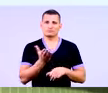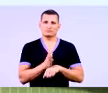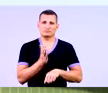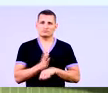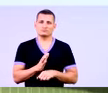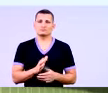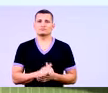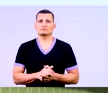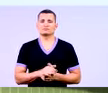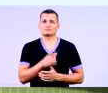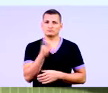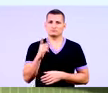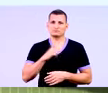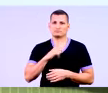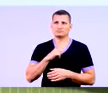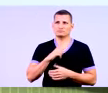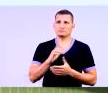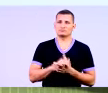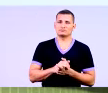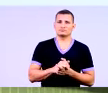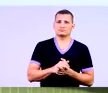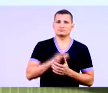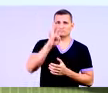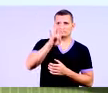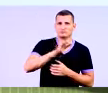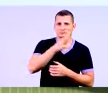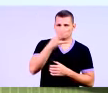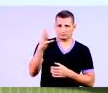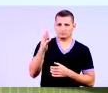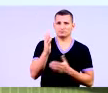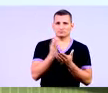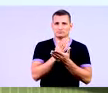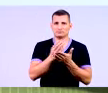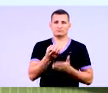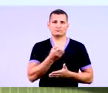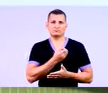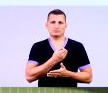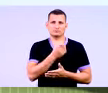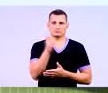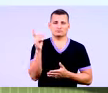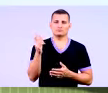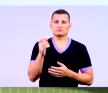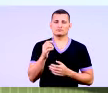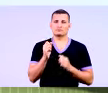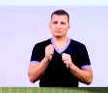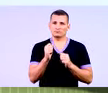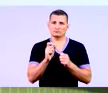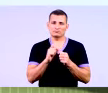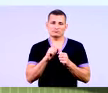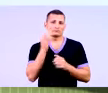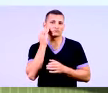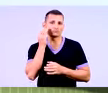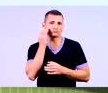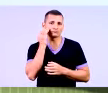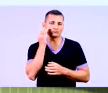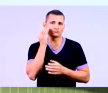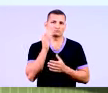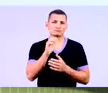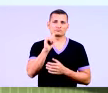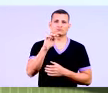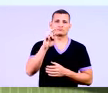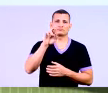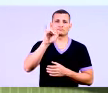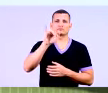vocês vão ter na sua actividade uma tabelinha com alguns números para que vocês possam fazer a checagem é uma das atribuições o